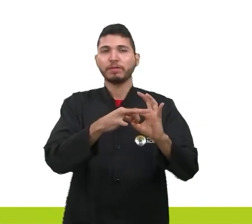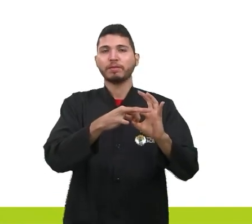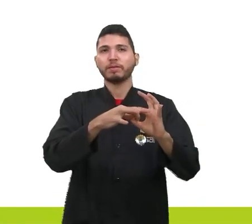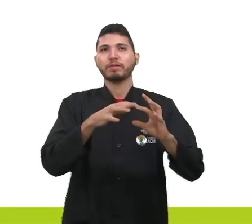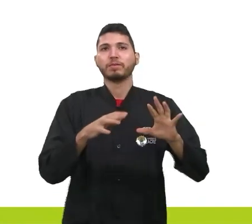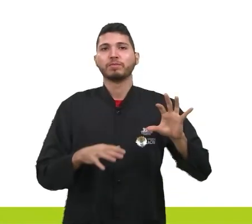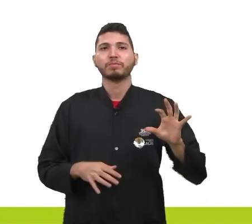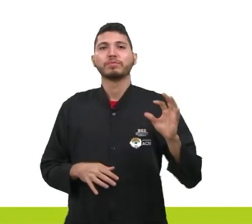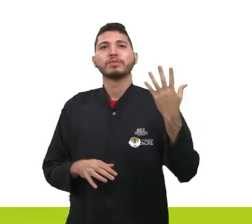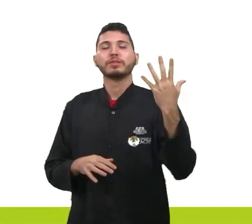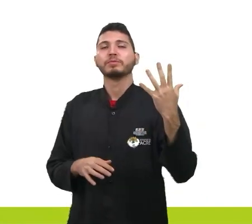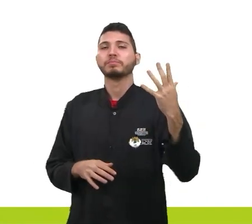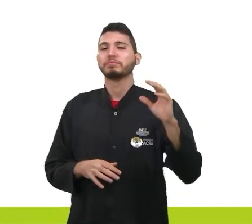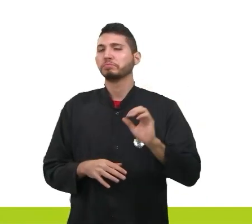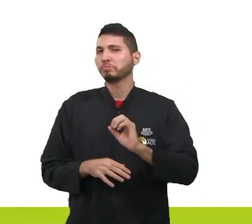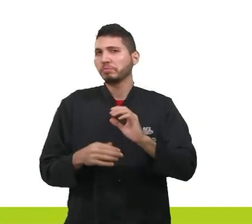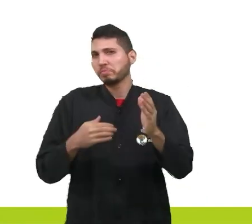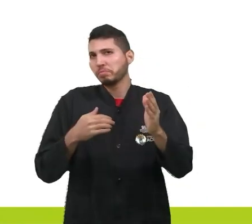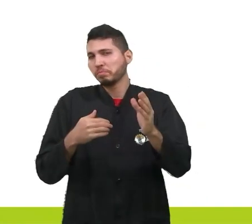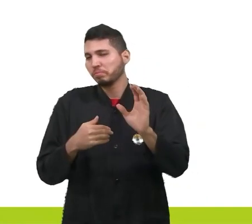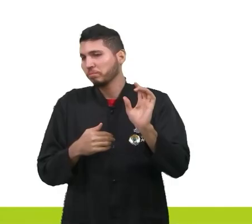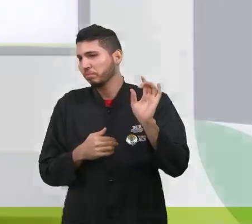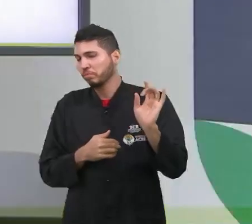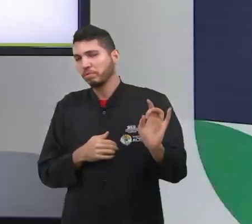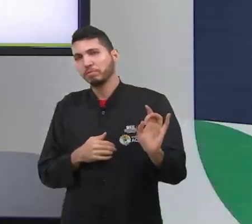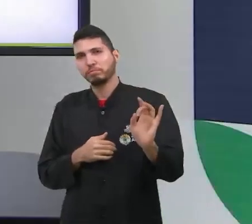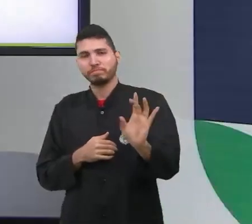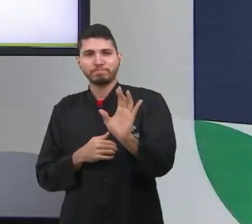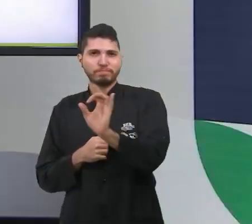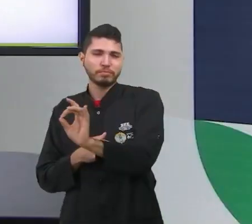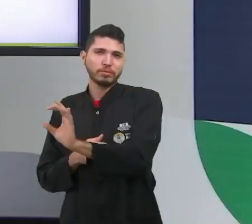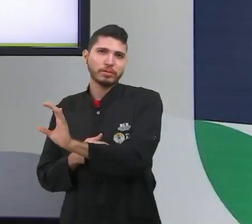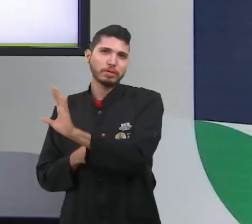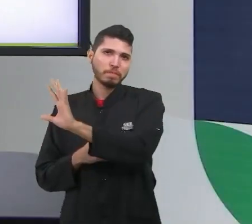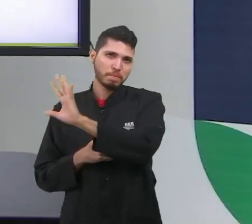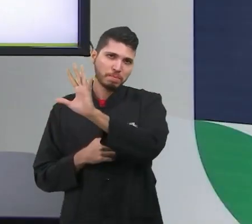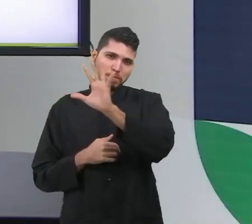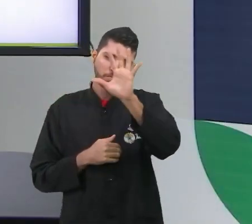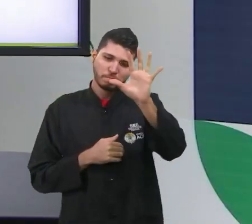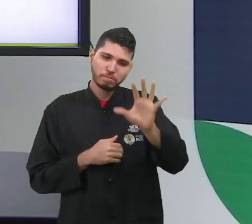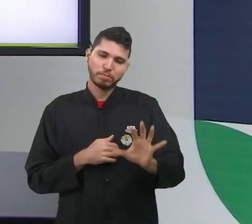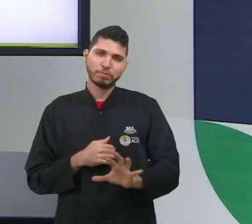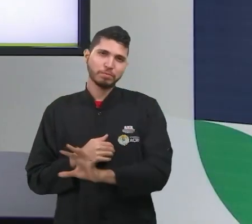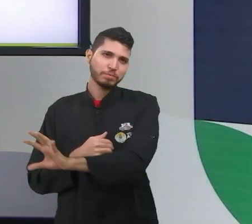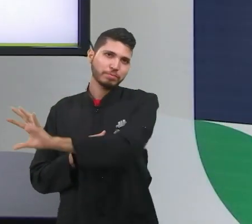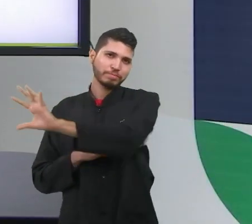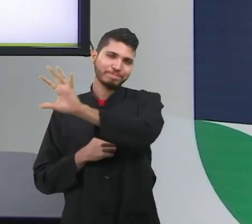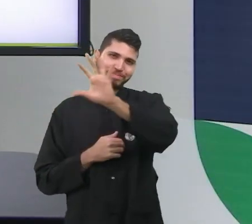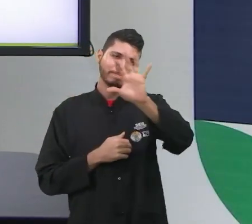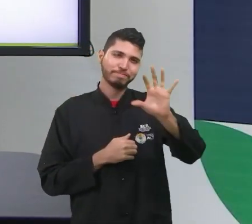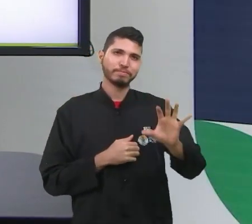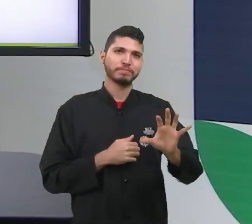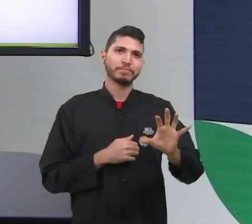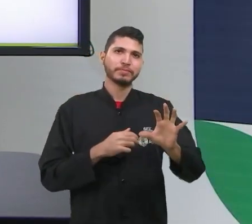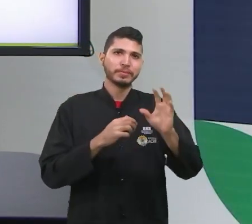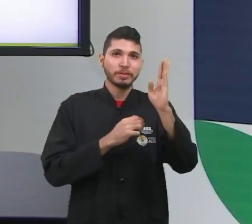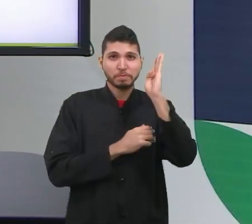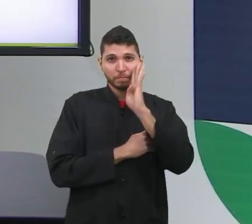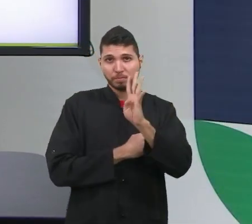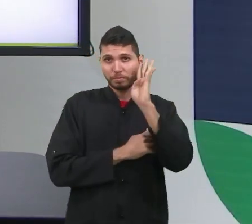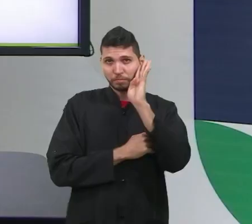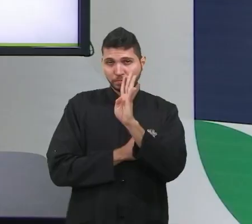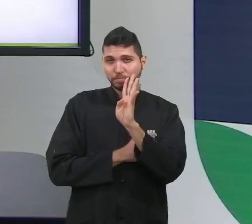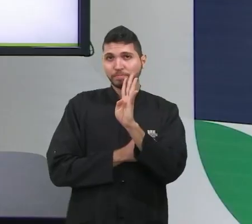elas passam. Aqui eu trouxe um exemplo da ocorrência dessas massas de ar, pessoal, e é bem interessante